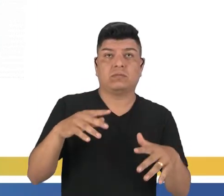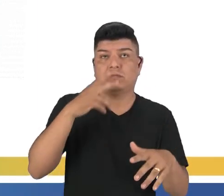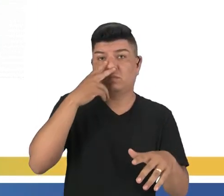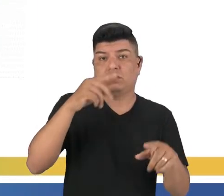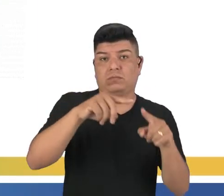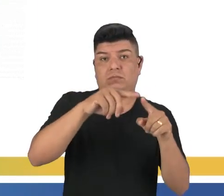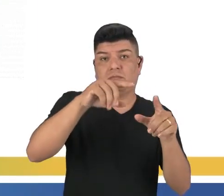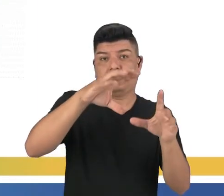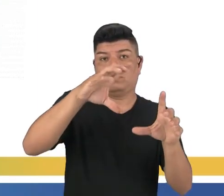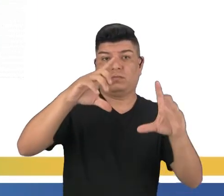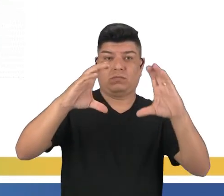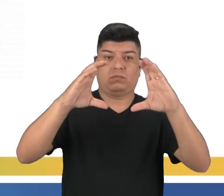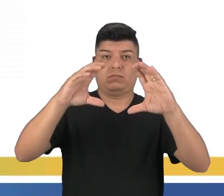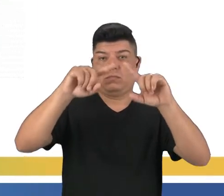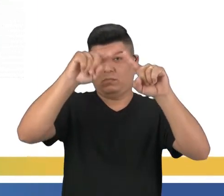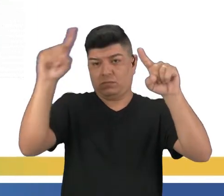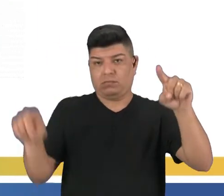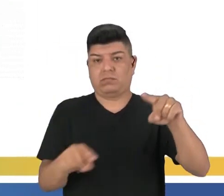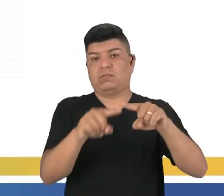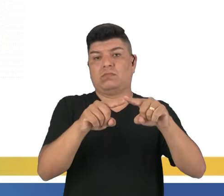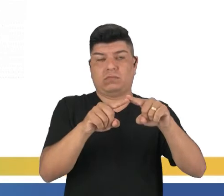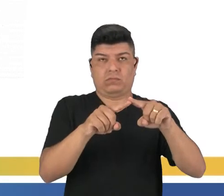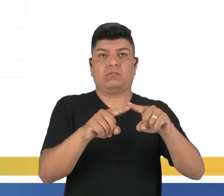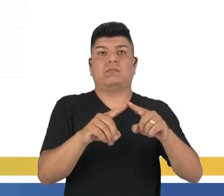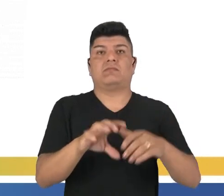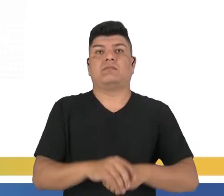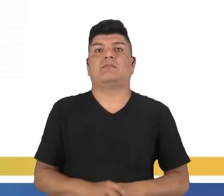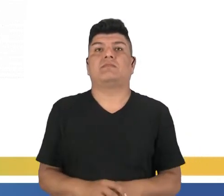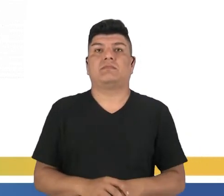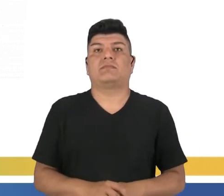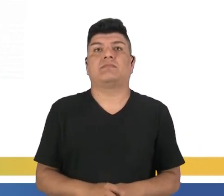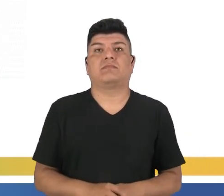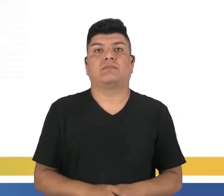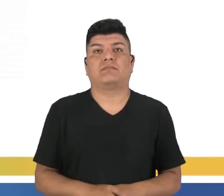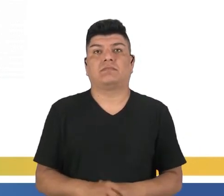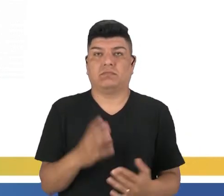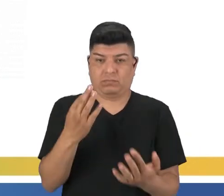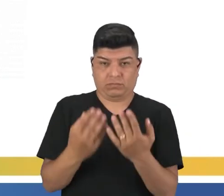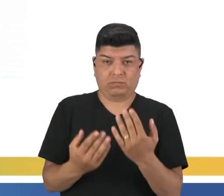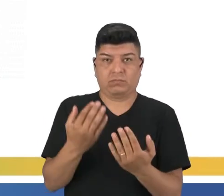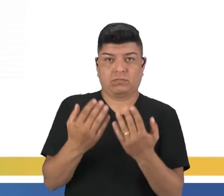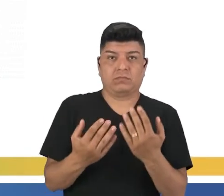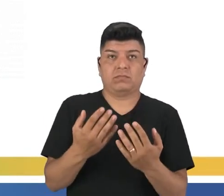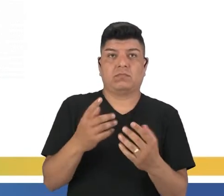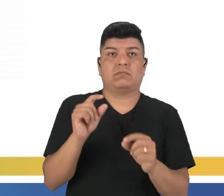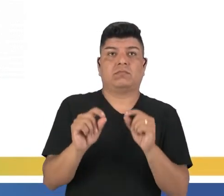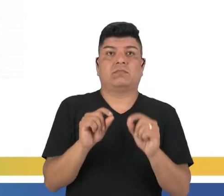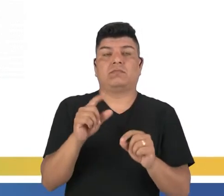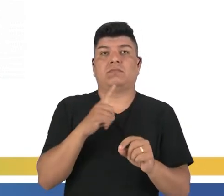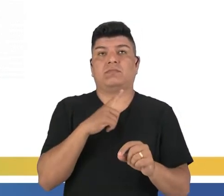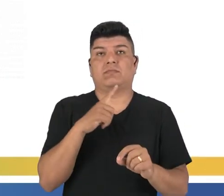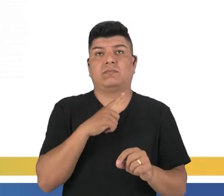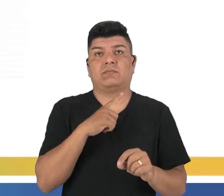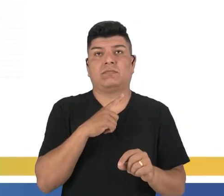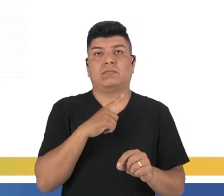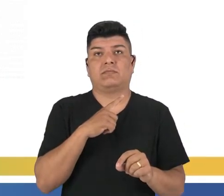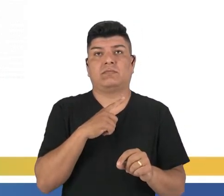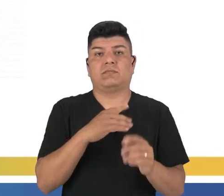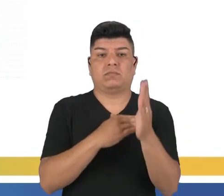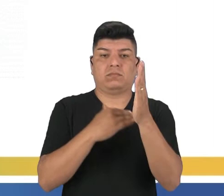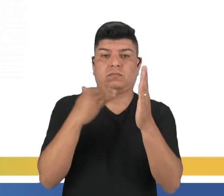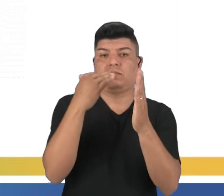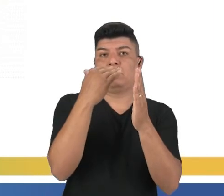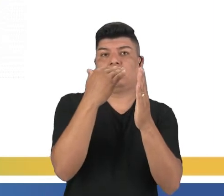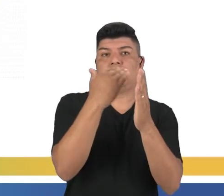roda. Ó. Essa combustão, ela vai ocorrer ali, uma queima que vai ocorrer o aumento